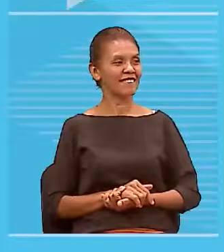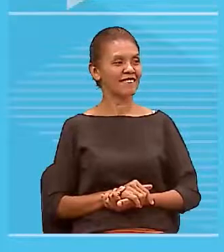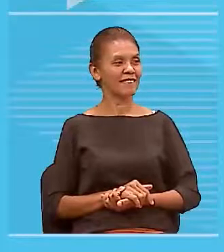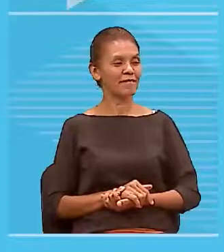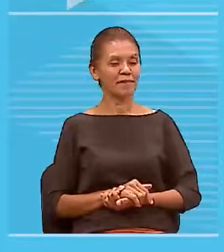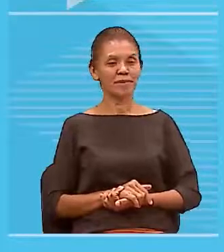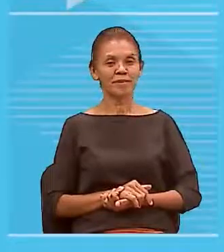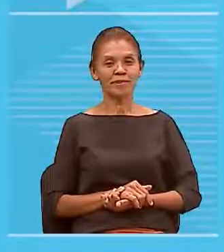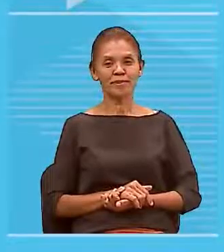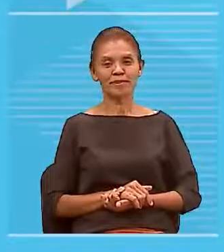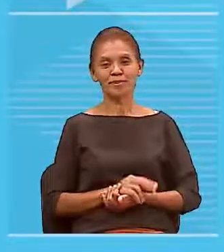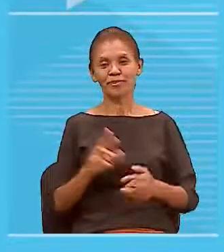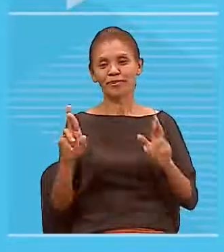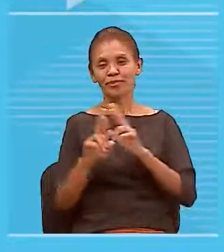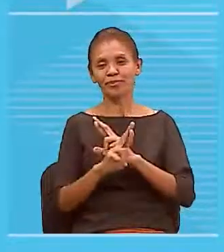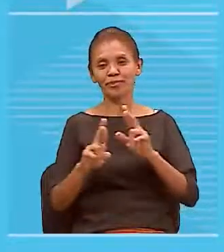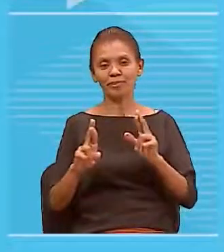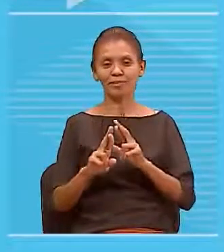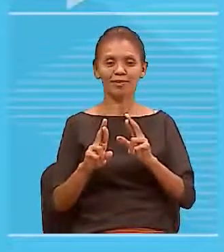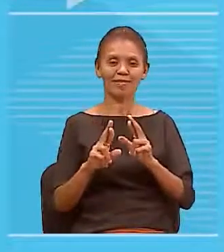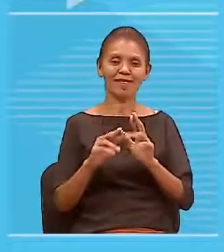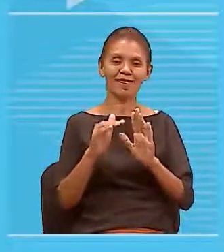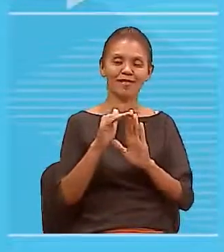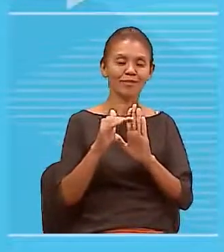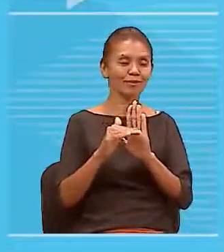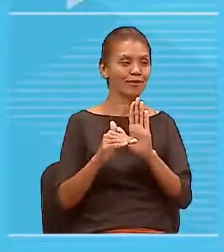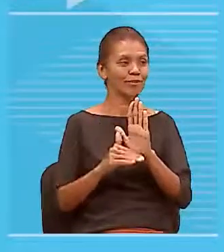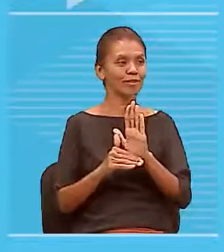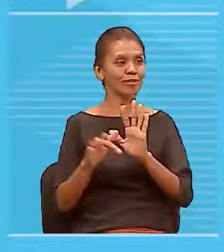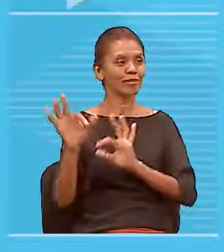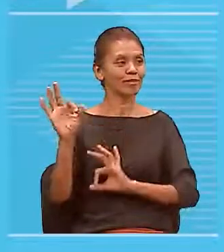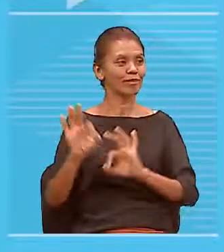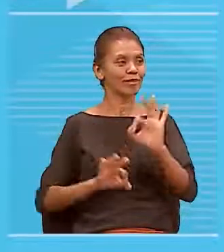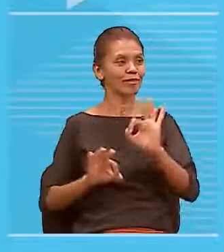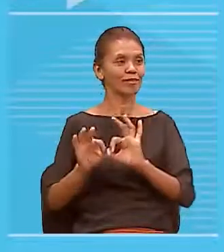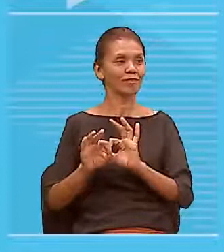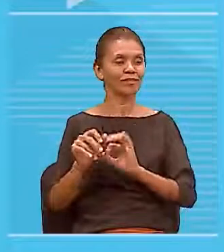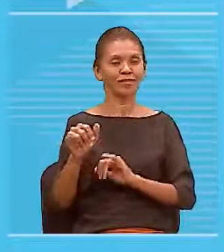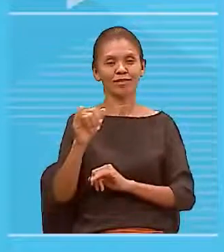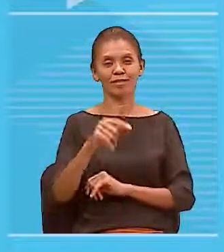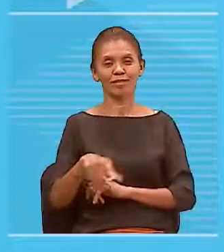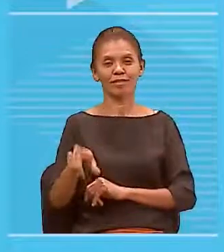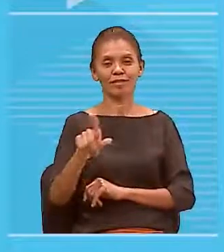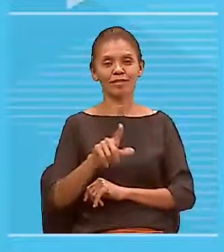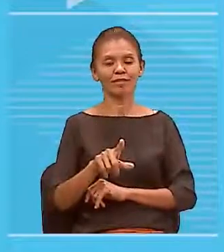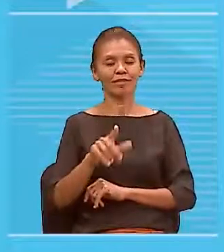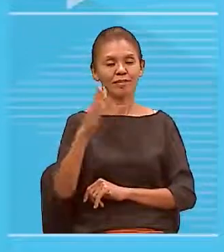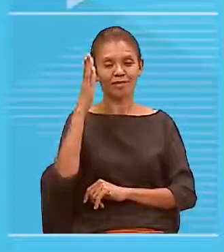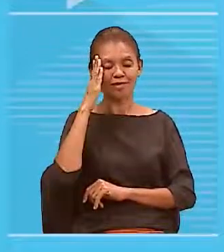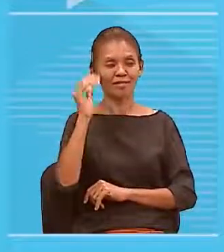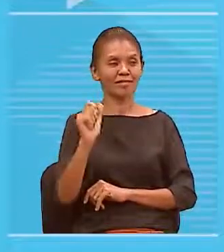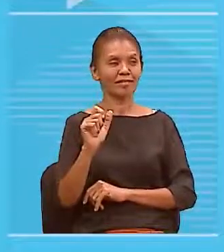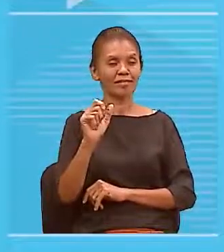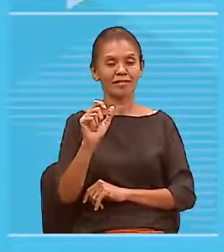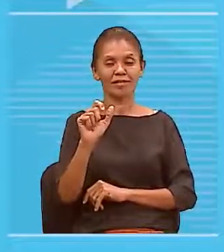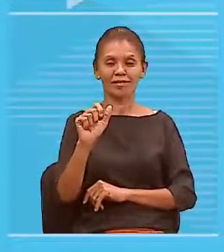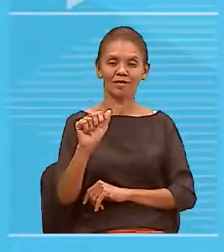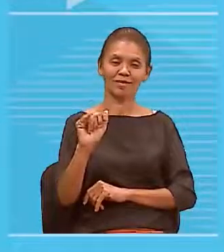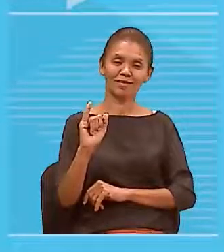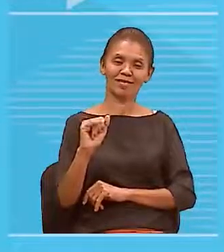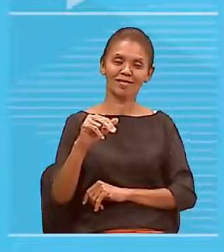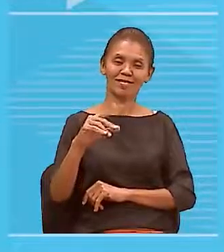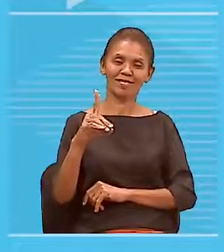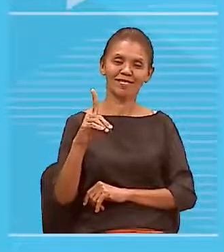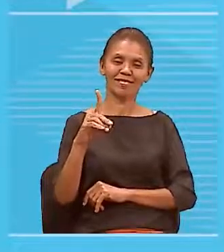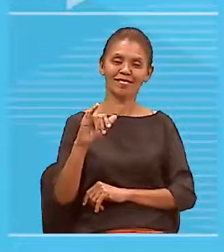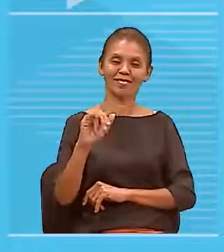Ainda falando sobre esses níveis de organização, eu quero ver se vocês já estão ligados no que é um indivíduo, um exemplar